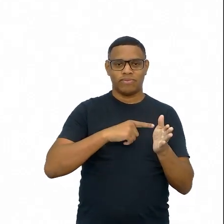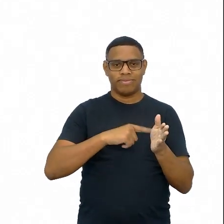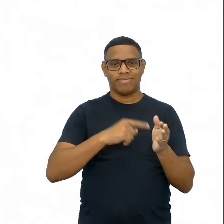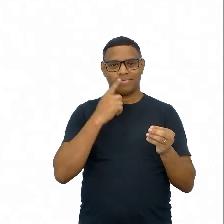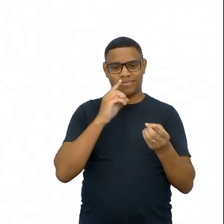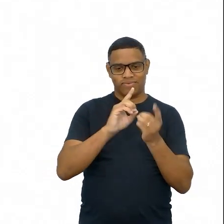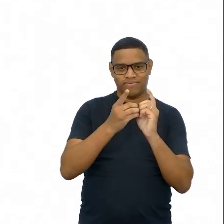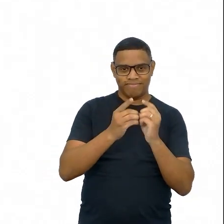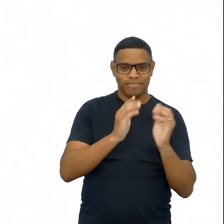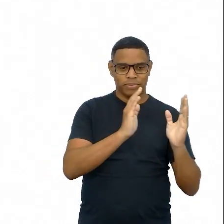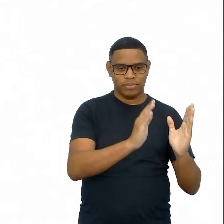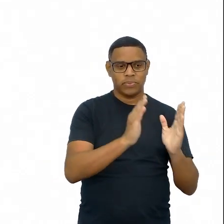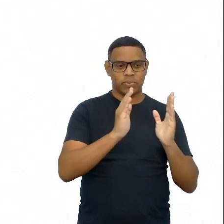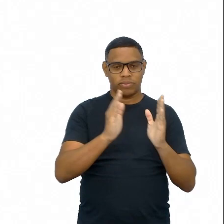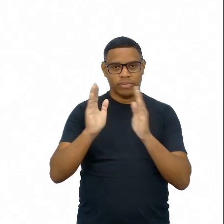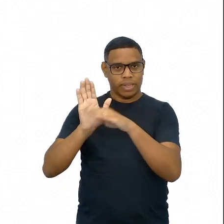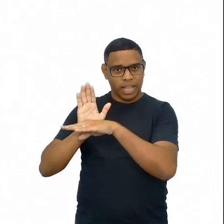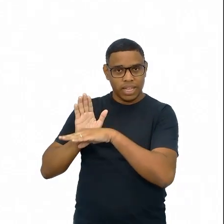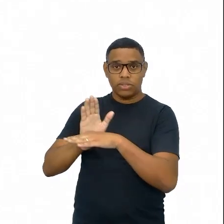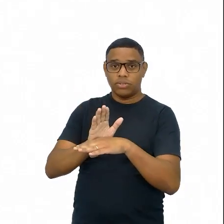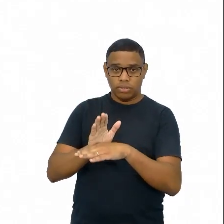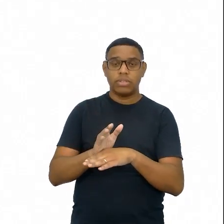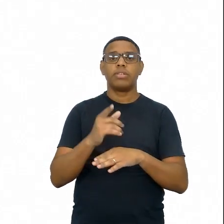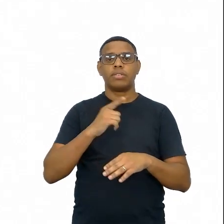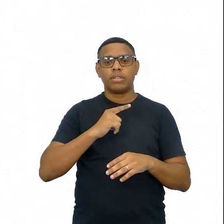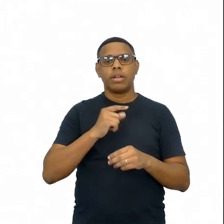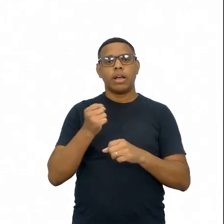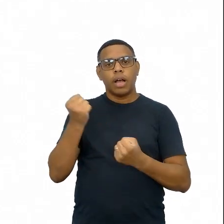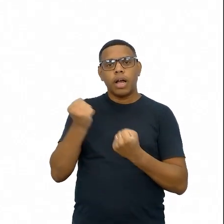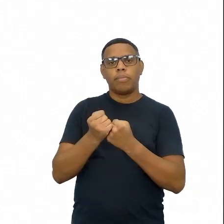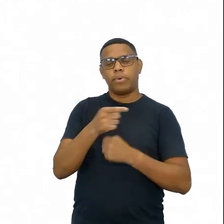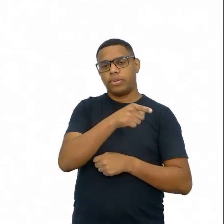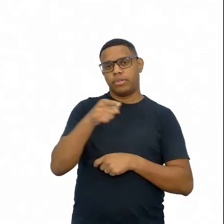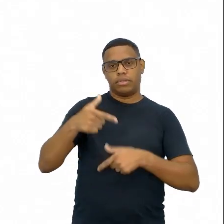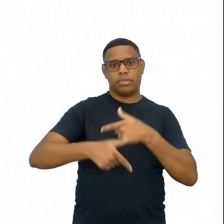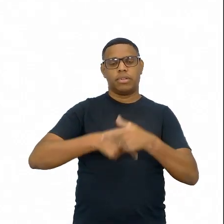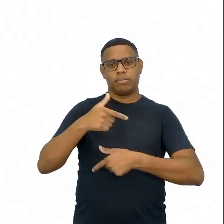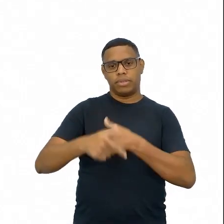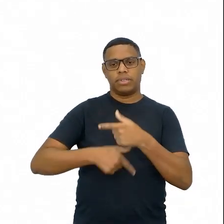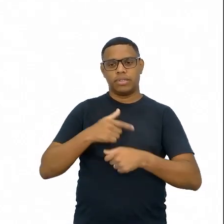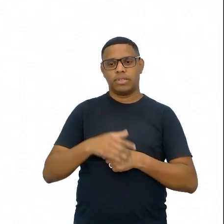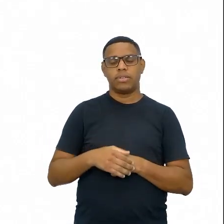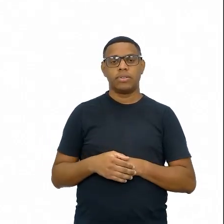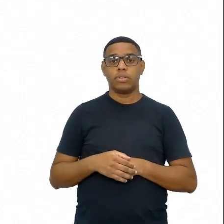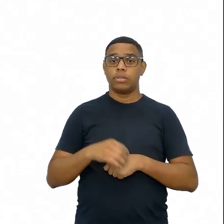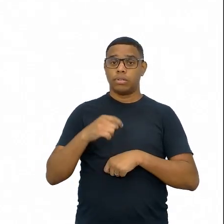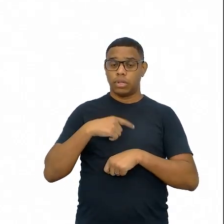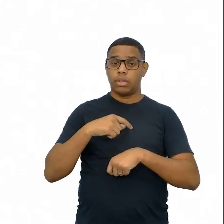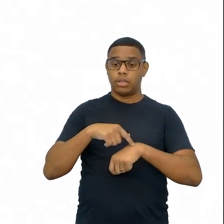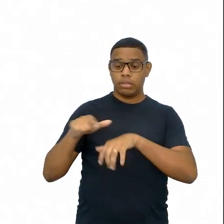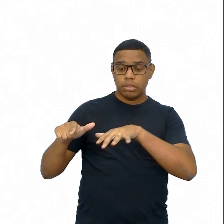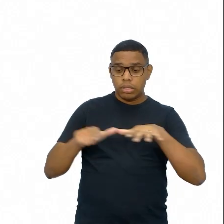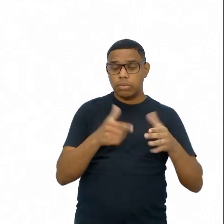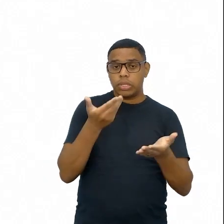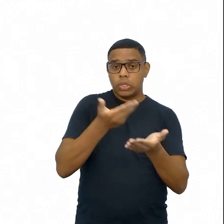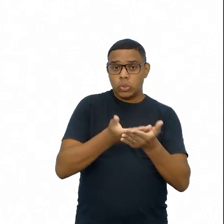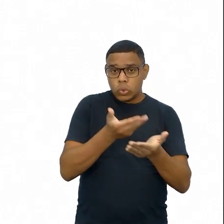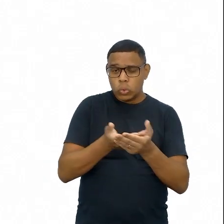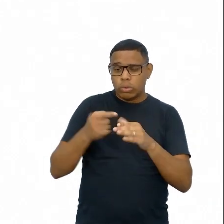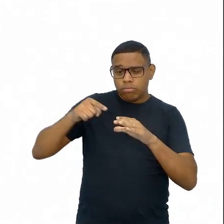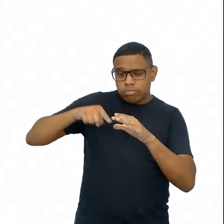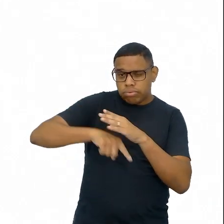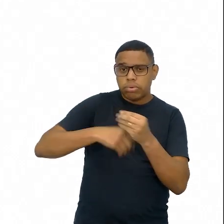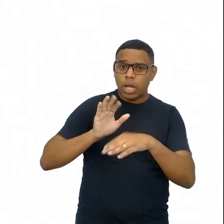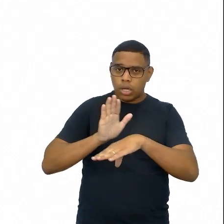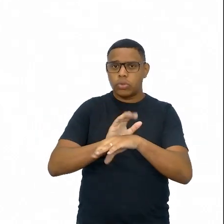didáticas que podem servir de referência e de apoio para o seu trabalho durante a semana de estudos